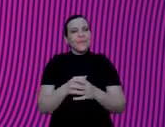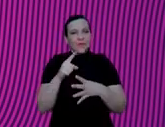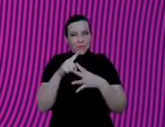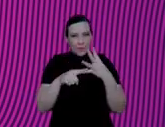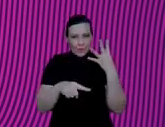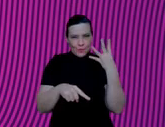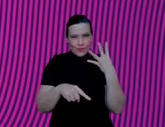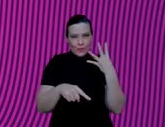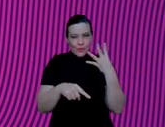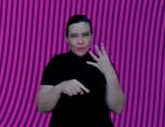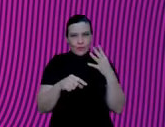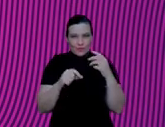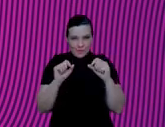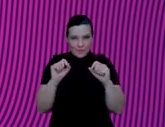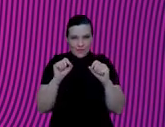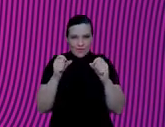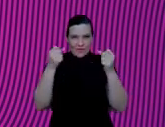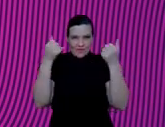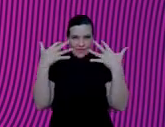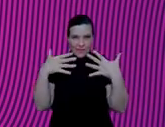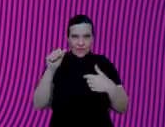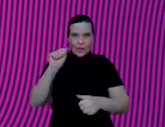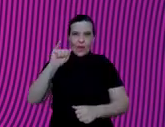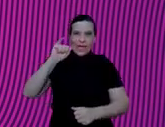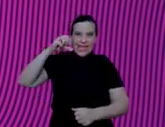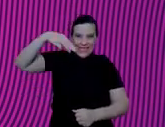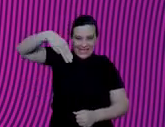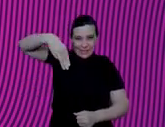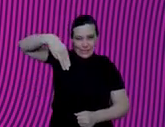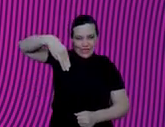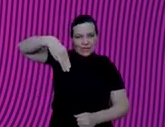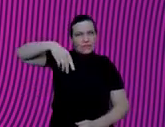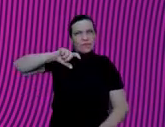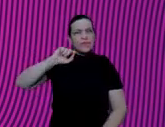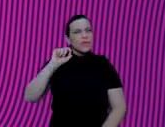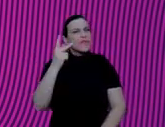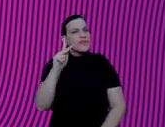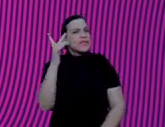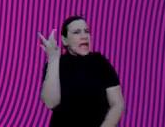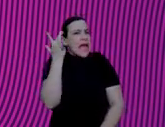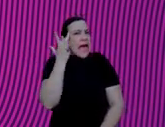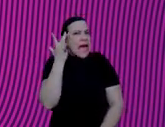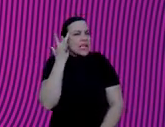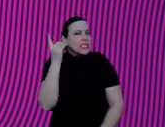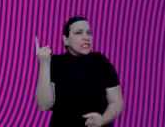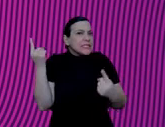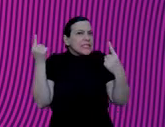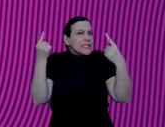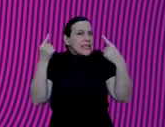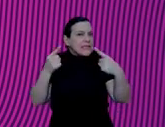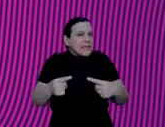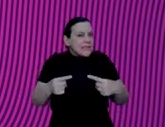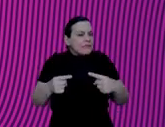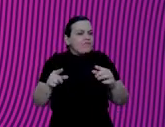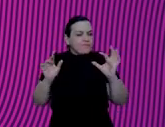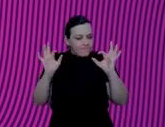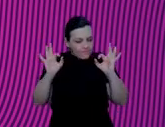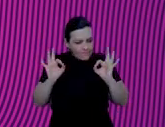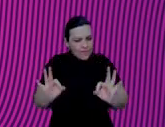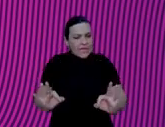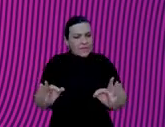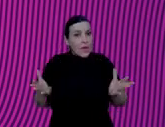quádruplo aim, qual é o que você acha que é o maior desafio para a gente nessa fase